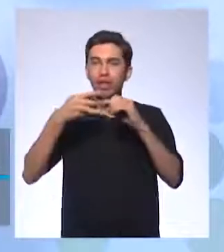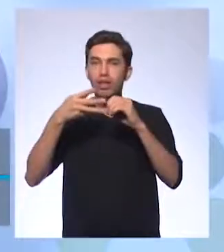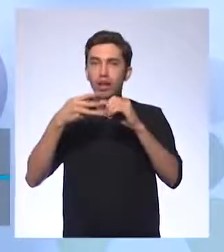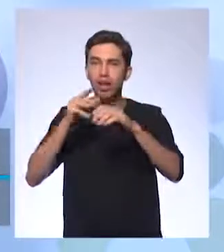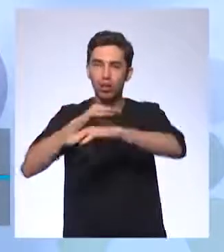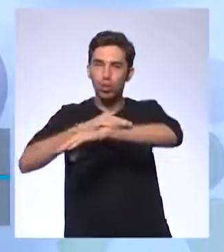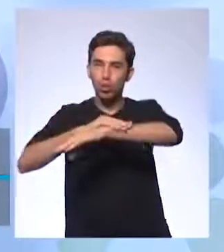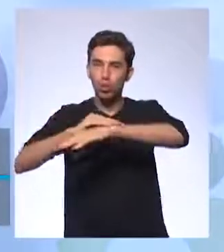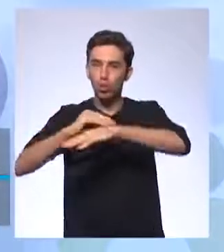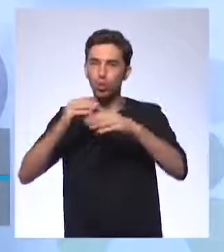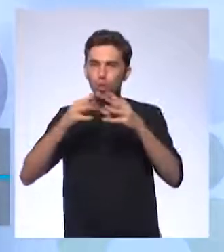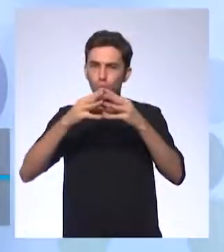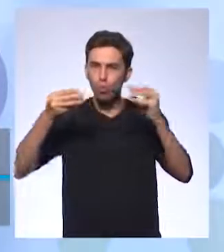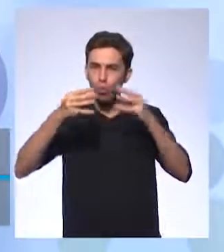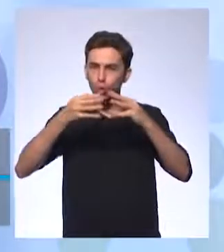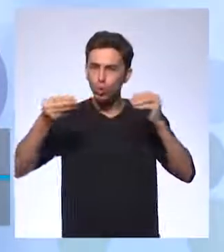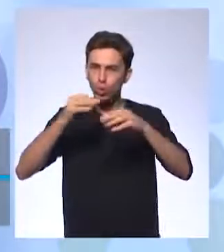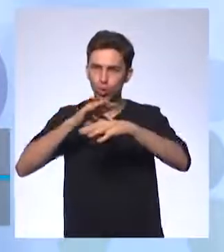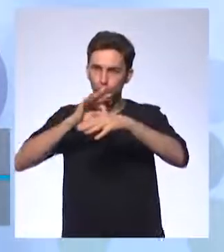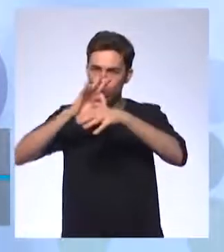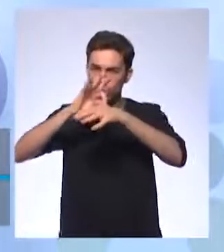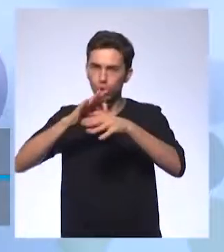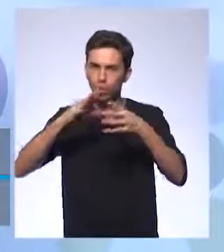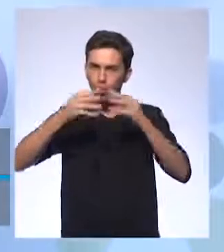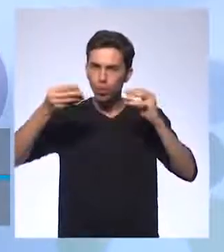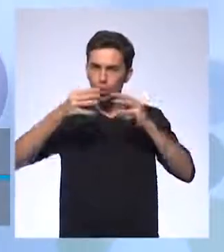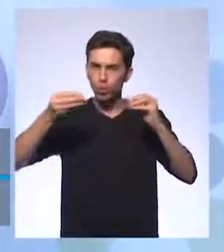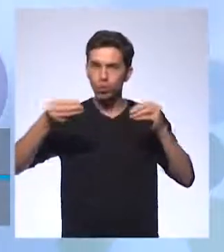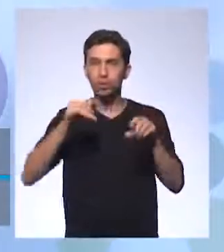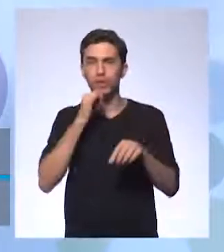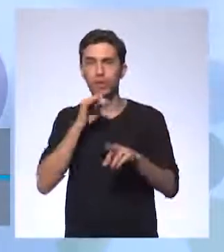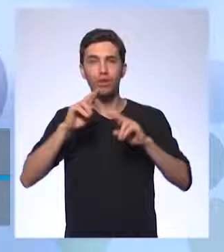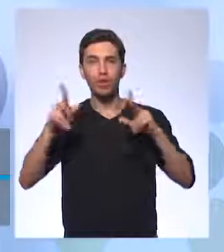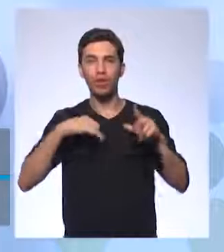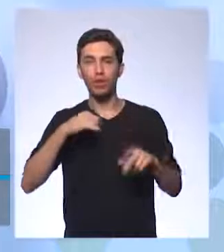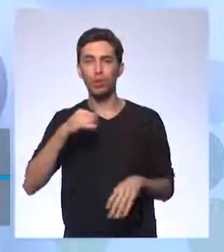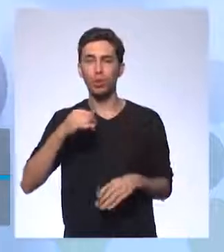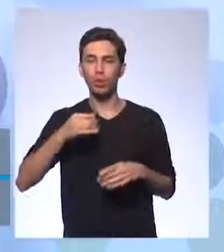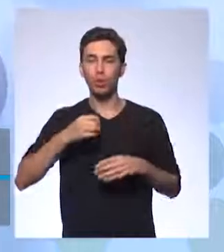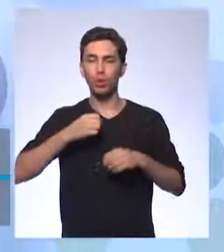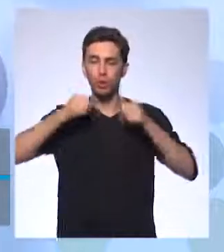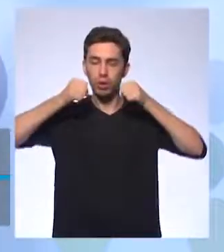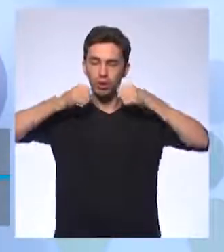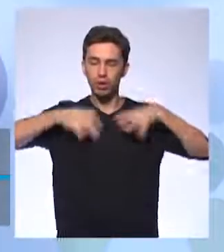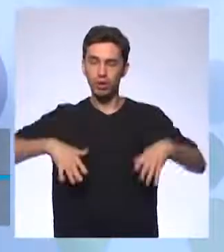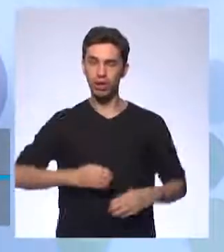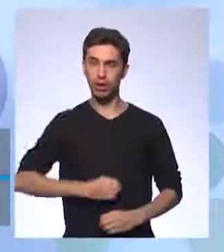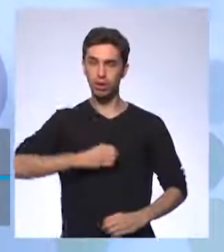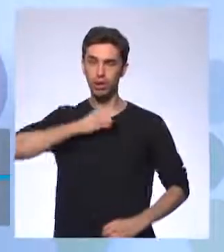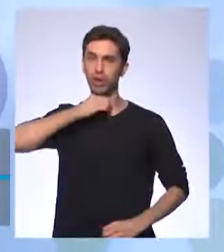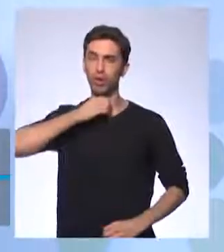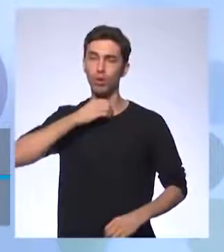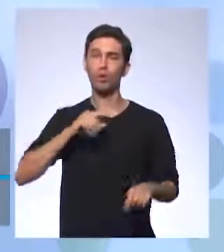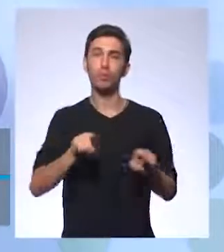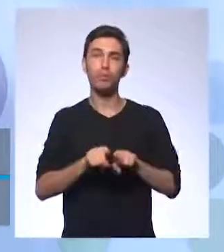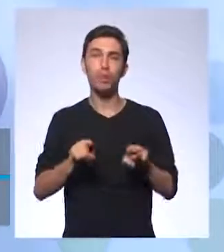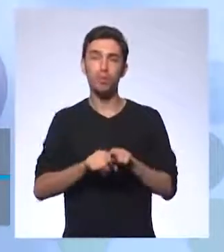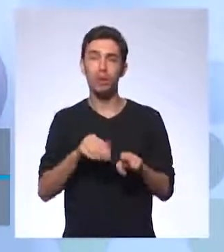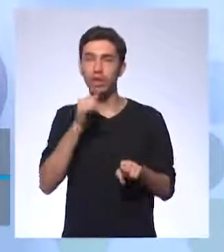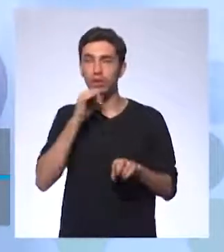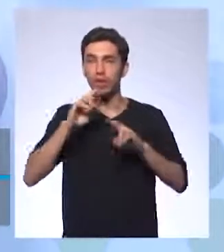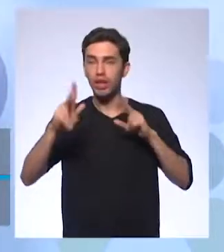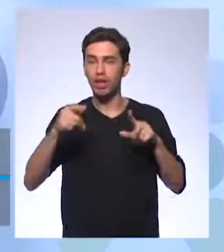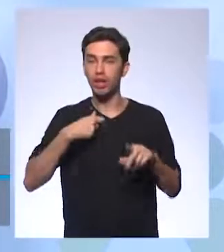ser diferente da célula do meu sistema nervoso. A célula do meu sistema nervoso vai ser diferente da célula do meu músculo e da célula do